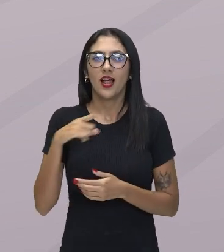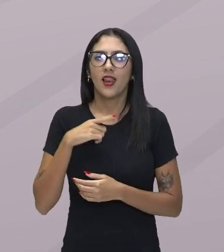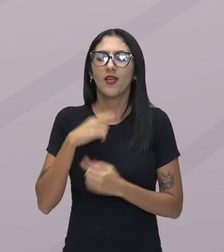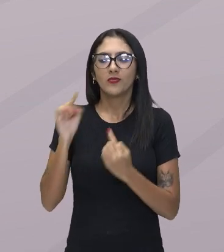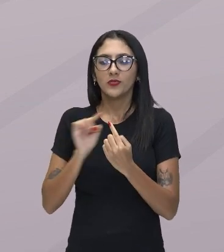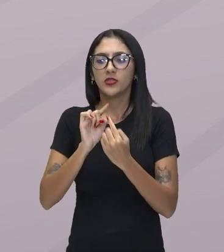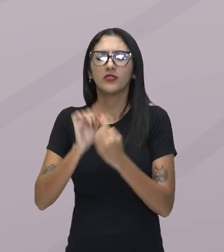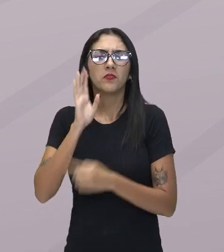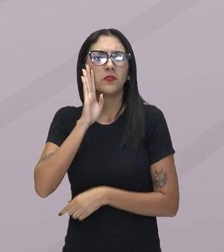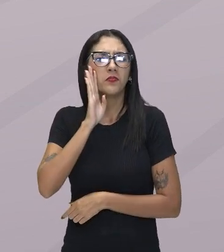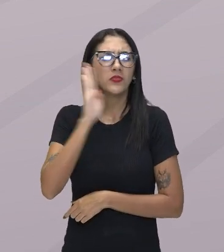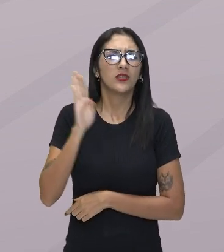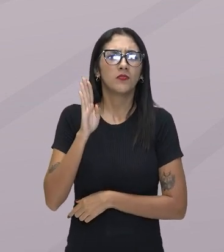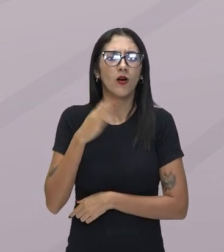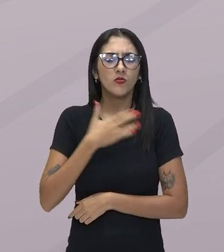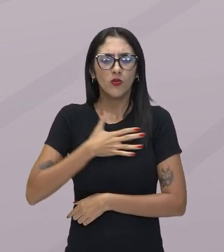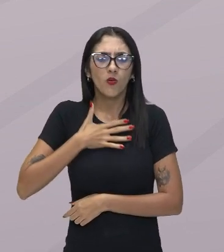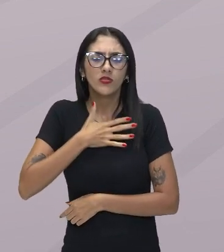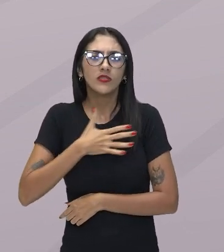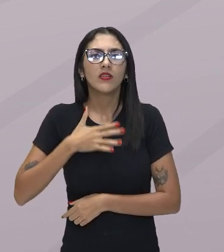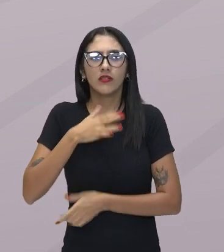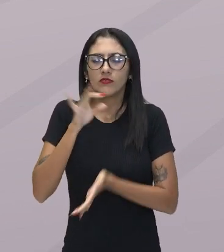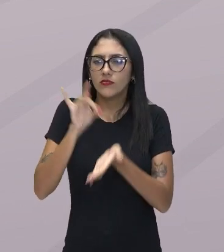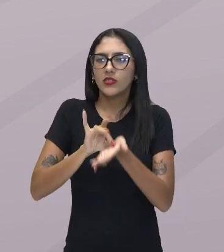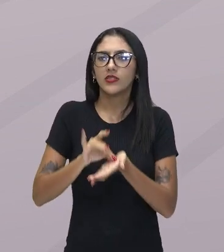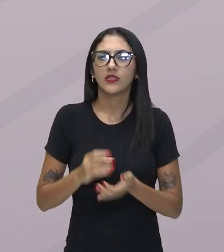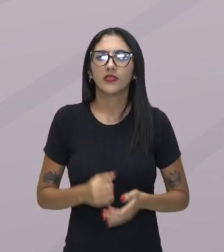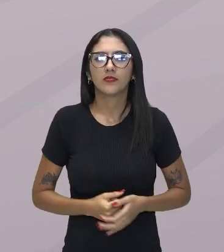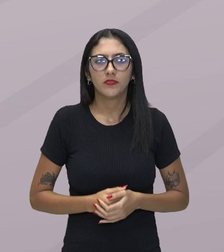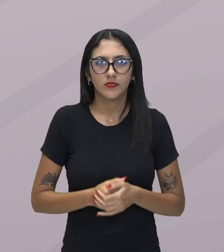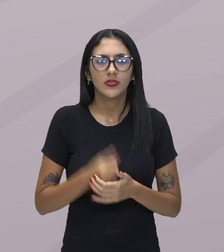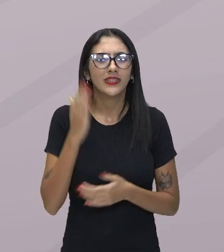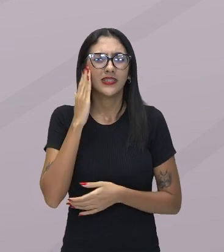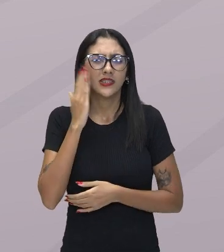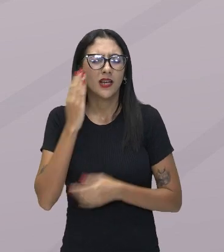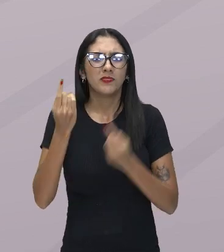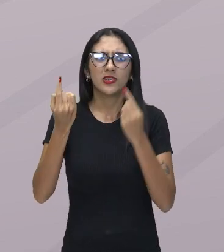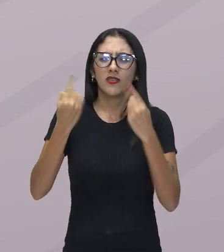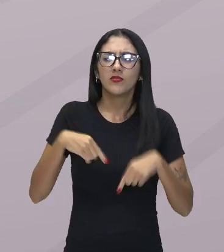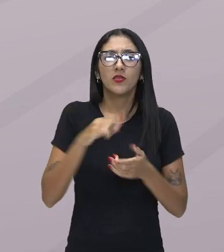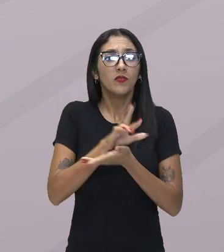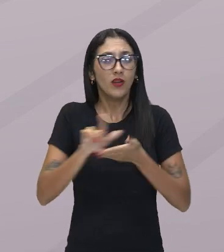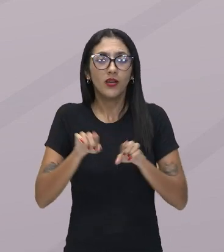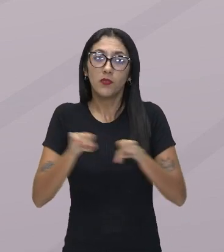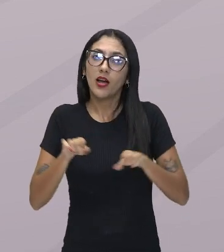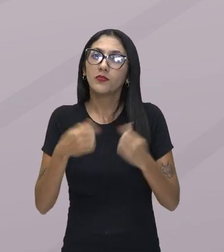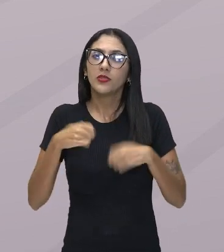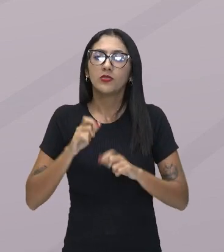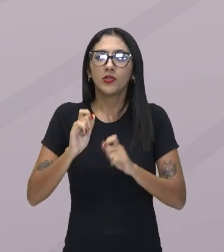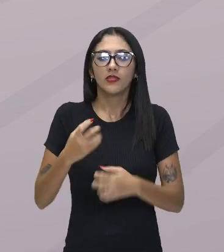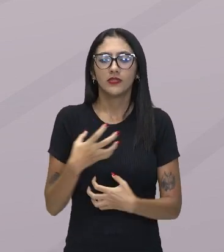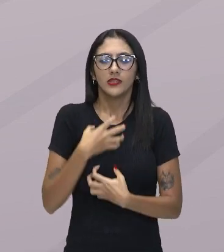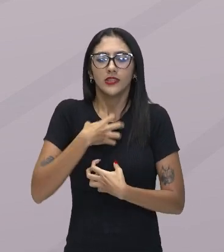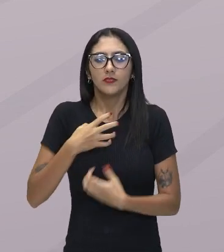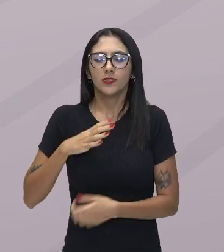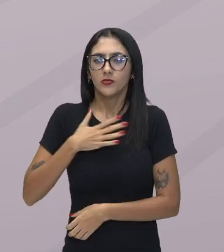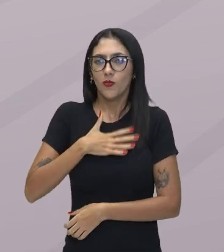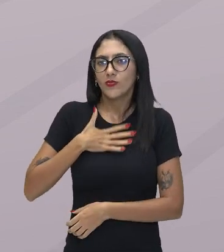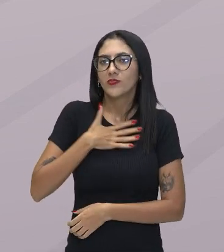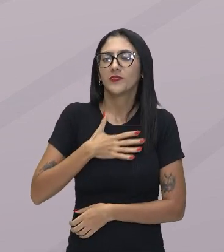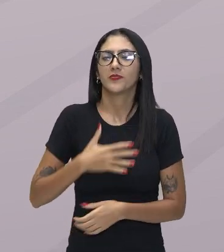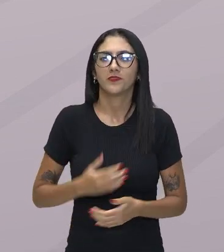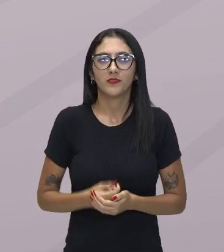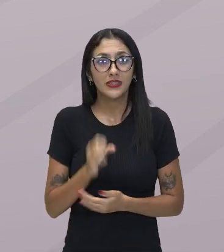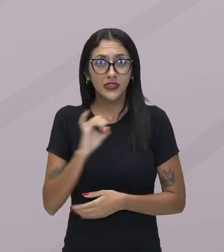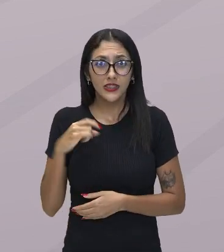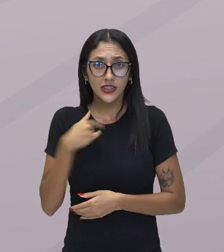que nos impulsiona a seguir Exatamente. em frente, né? Mesmo diante dos desafios, a gente precisa ter paixão. E quando nós estamos verdadeiramente engajados,